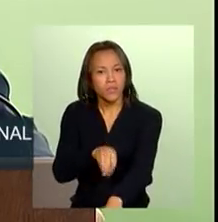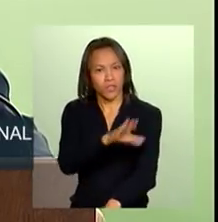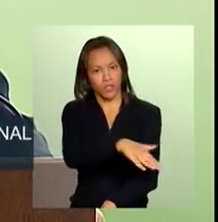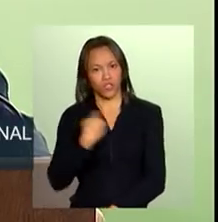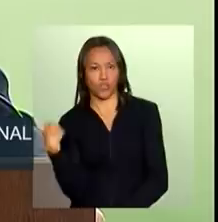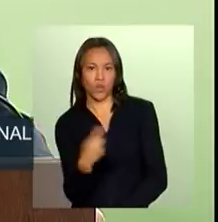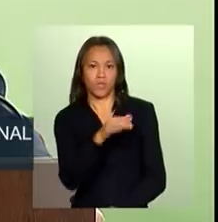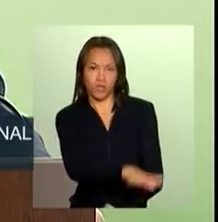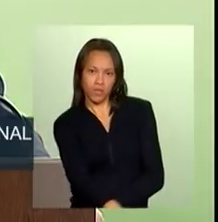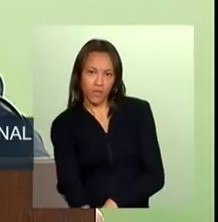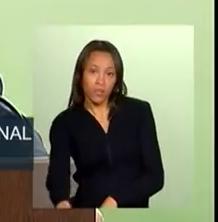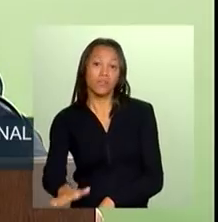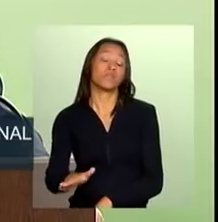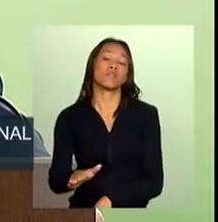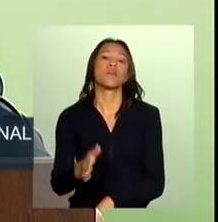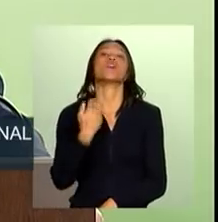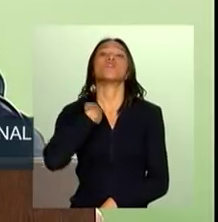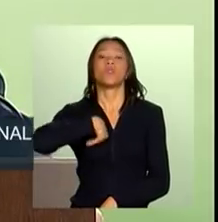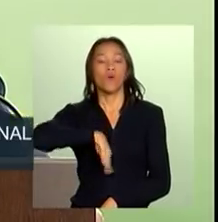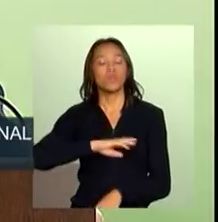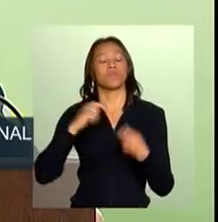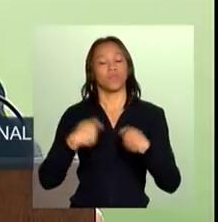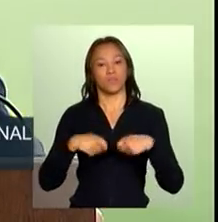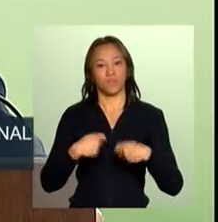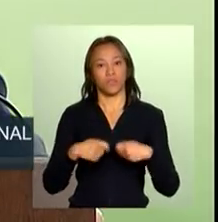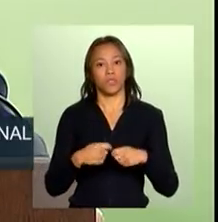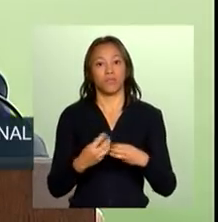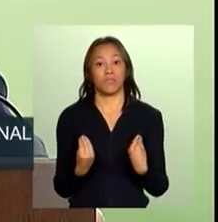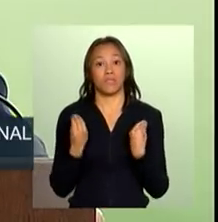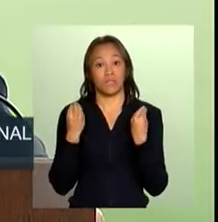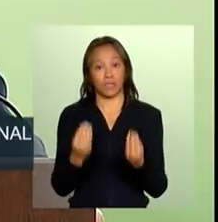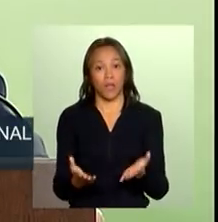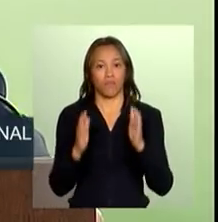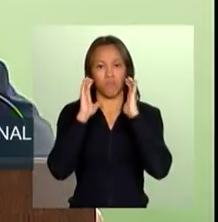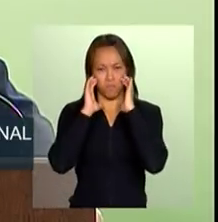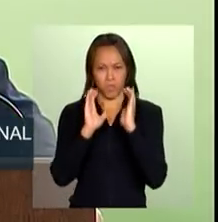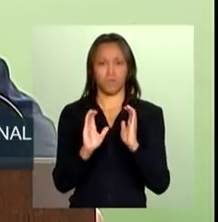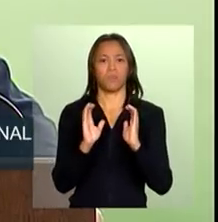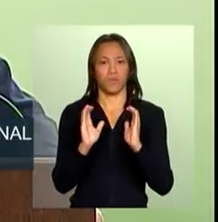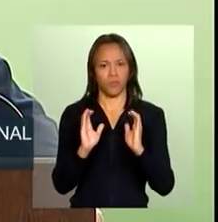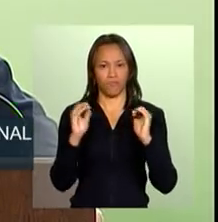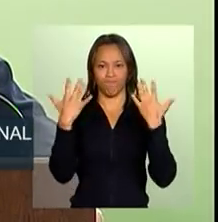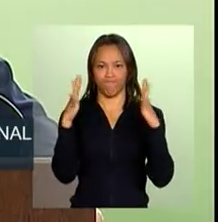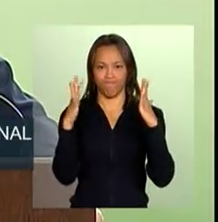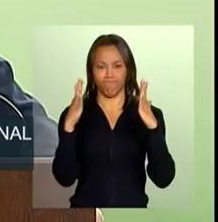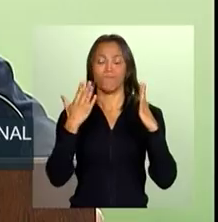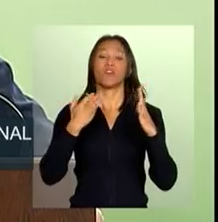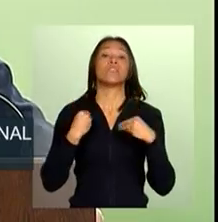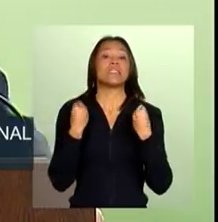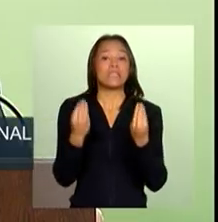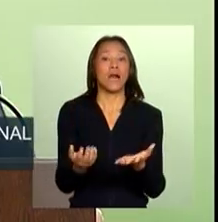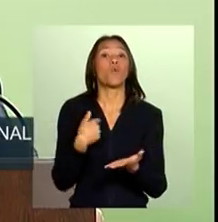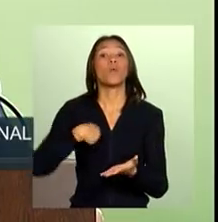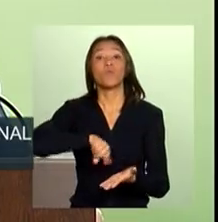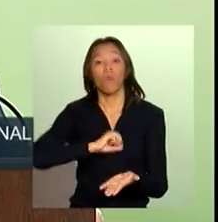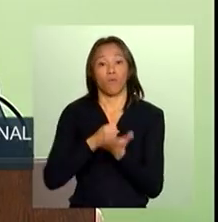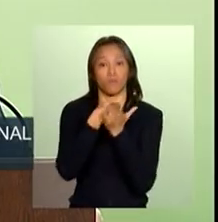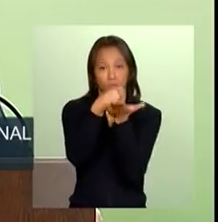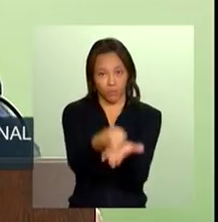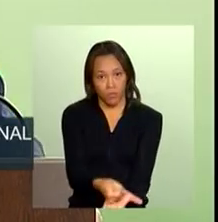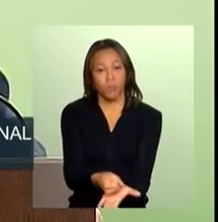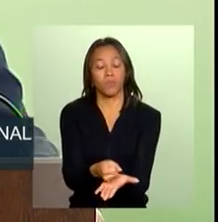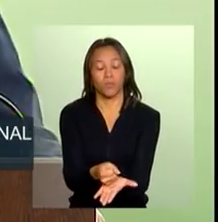crianças. Devemos prestar o nosso reconhecimento, oferecer o nosso apoio